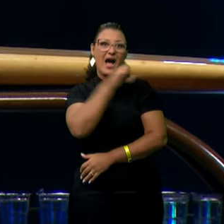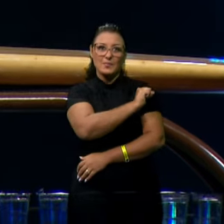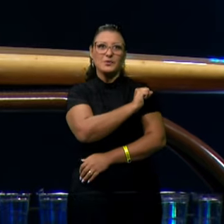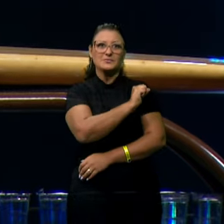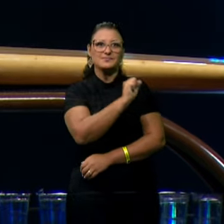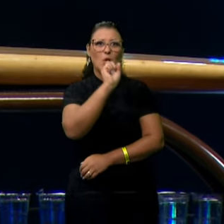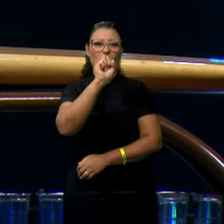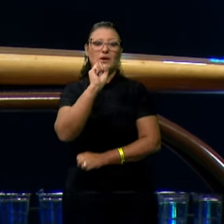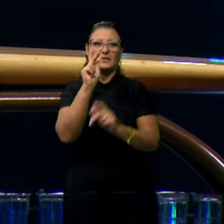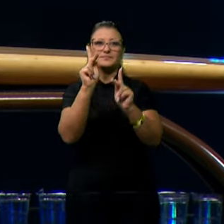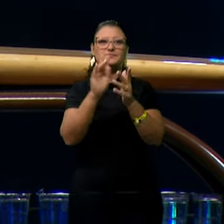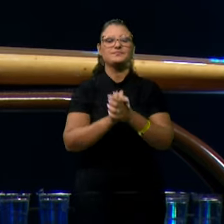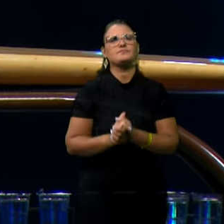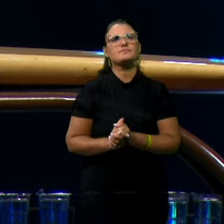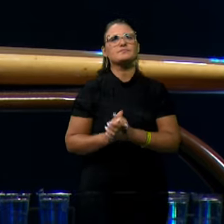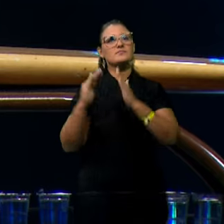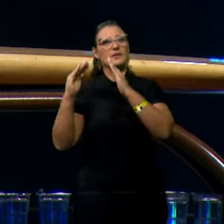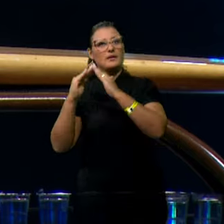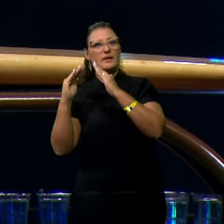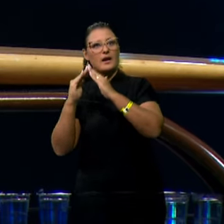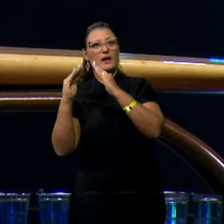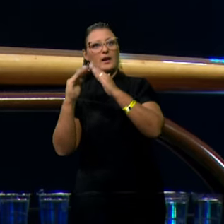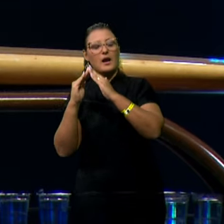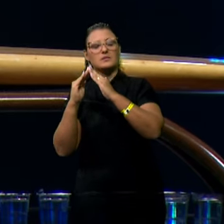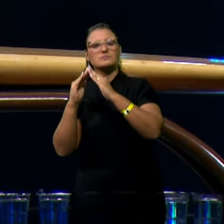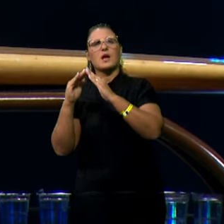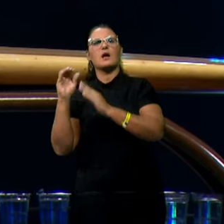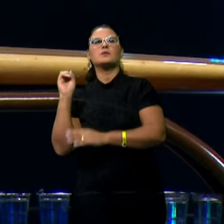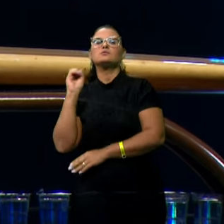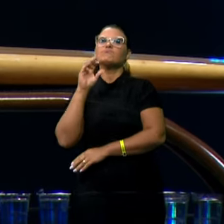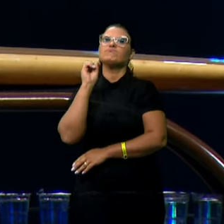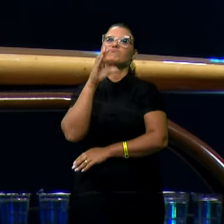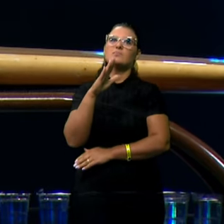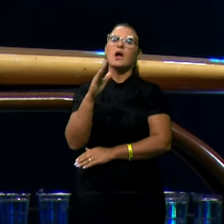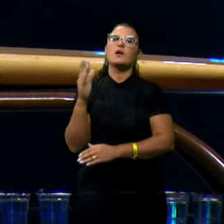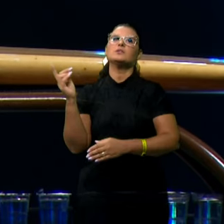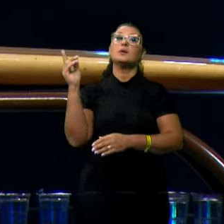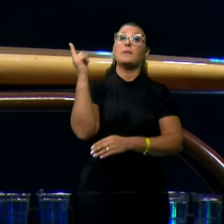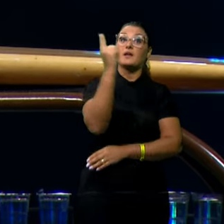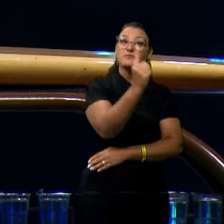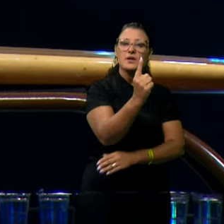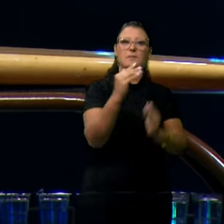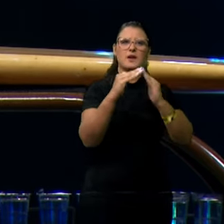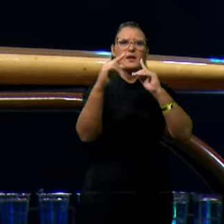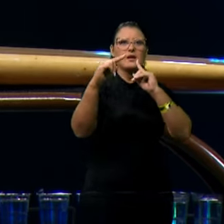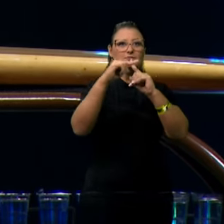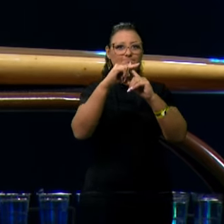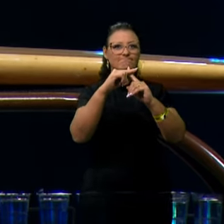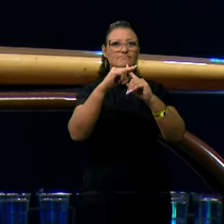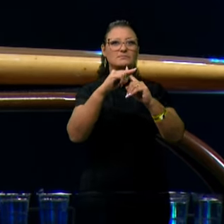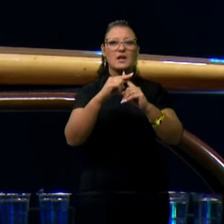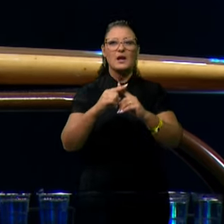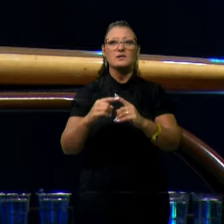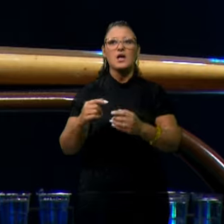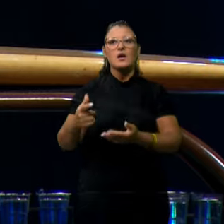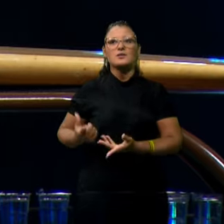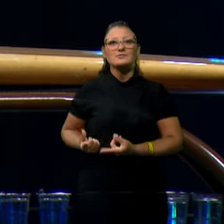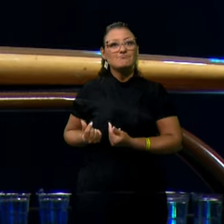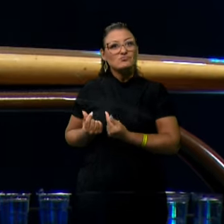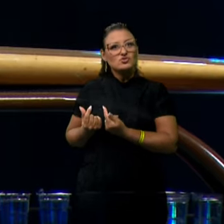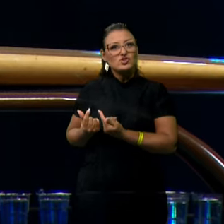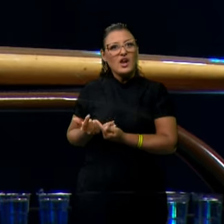Tô saindo de casa para vir para a igreja tá lá em araçarigã Cadê a carteira e como ela sempre falou tá na bolsa